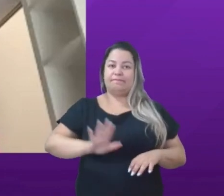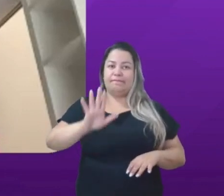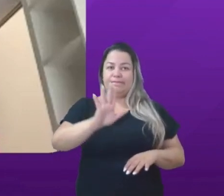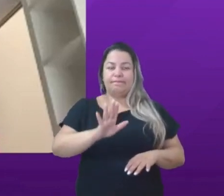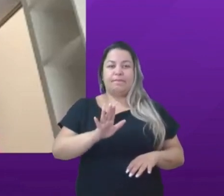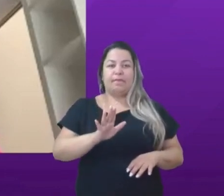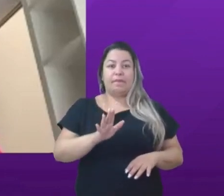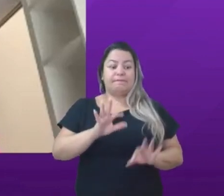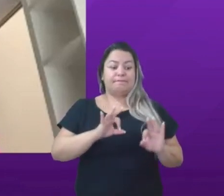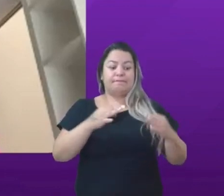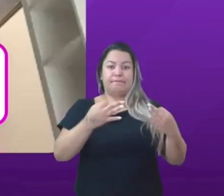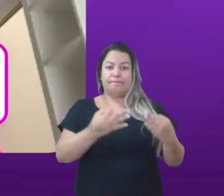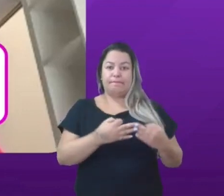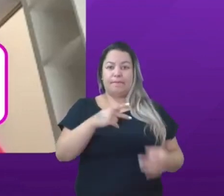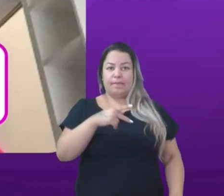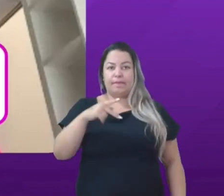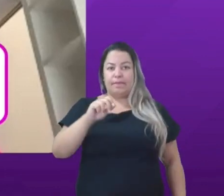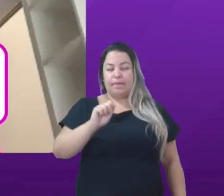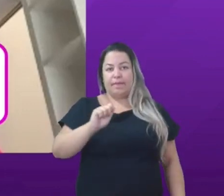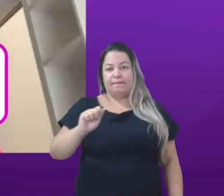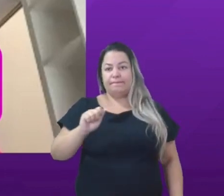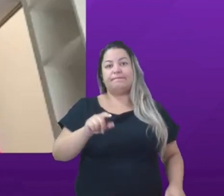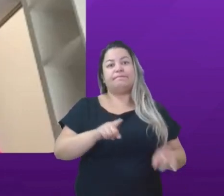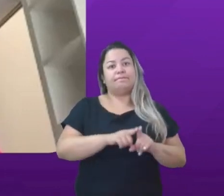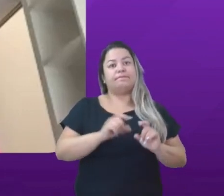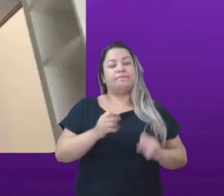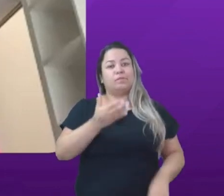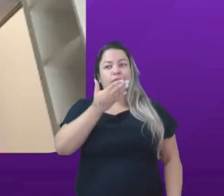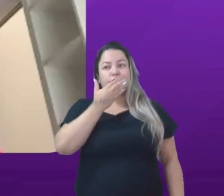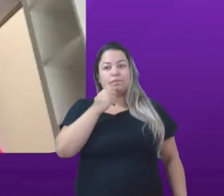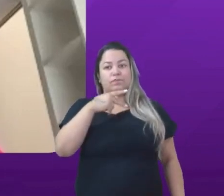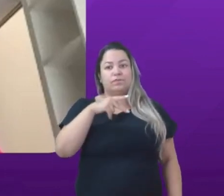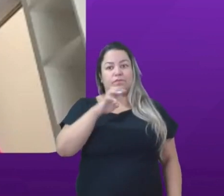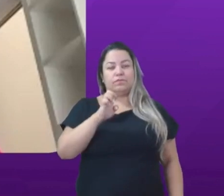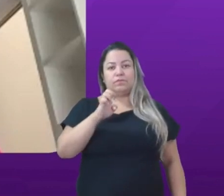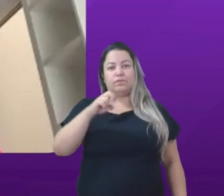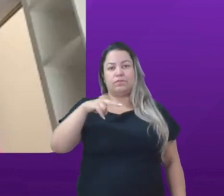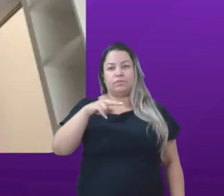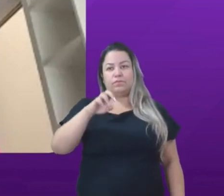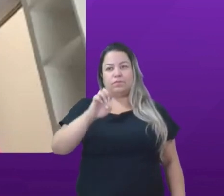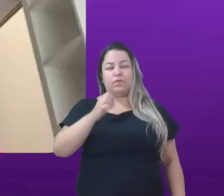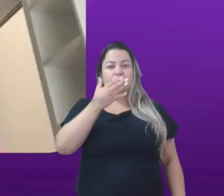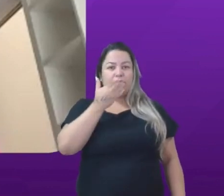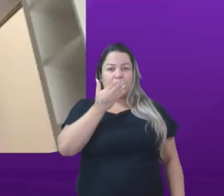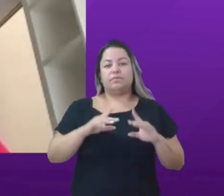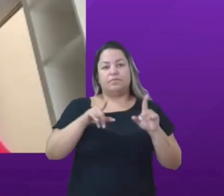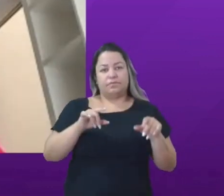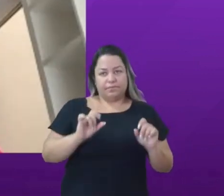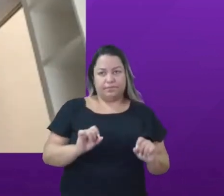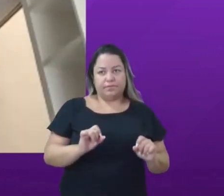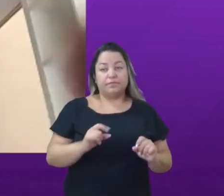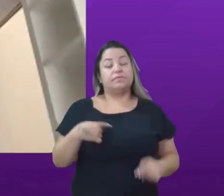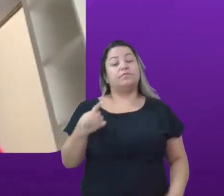Agricultura Familiar, o PAA, o Programa de Aquisição de Alimentos, e o PENAE, que é o Programa Nacional de Alimentação Escolar.